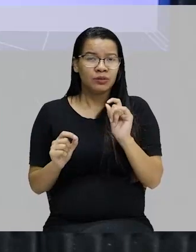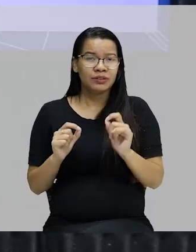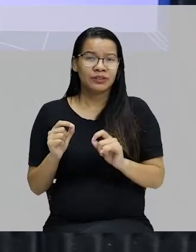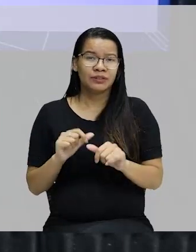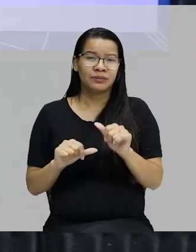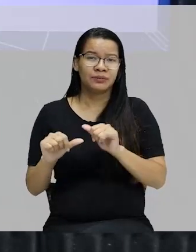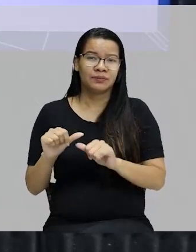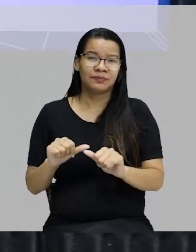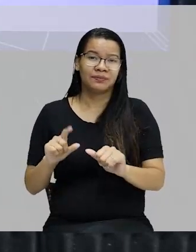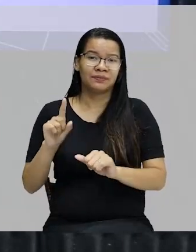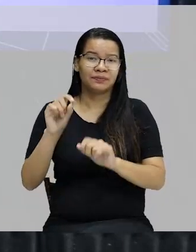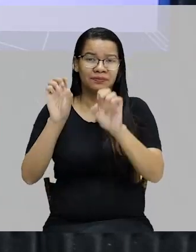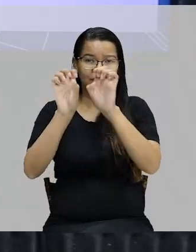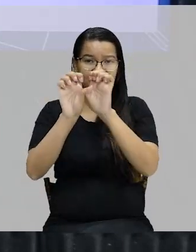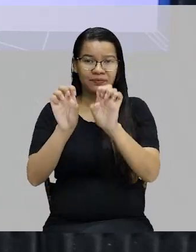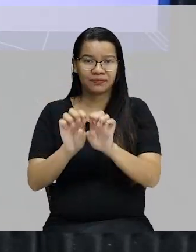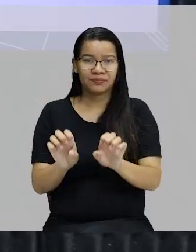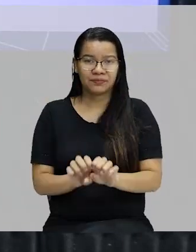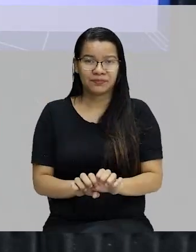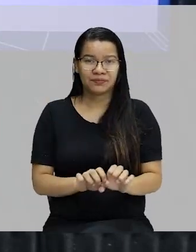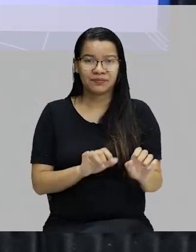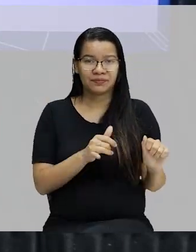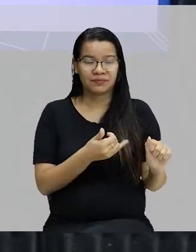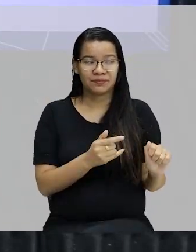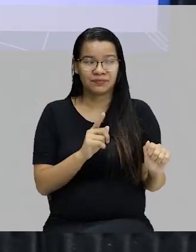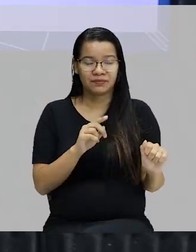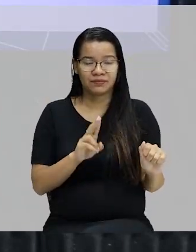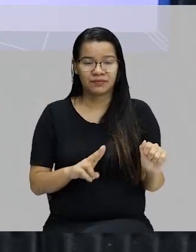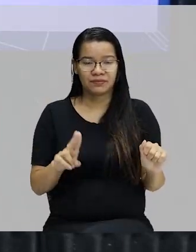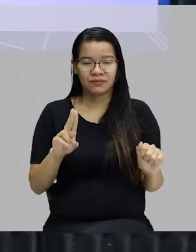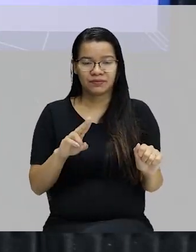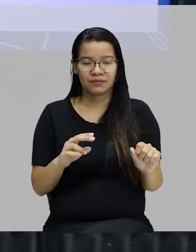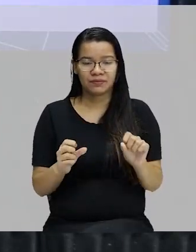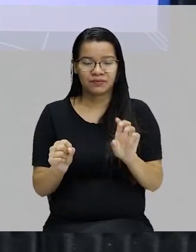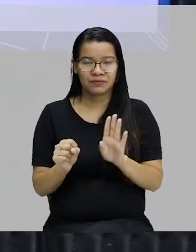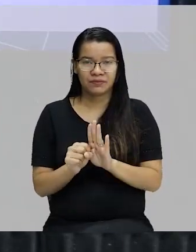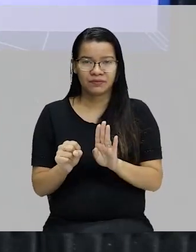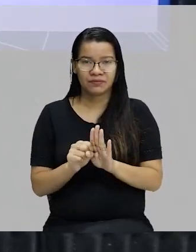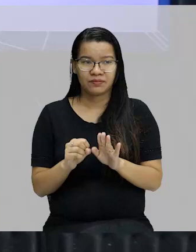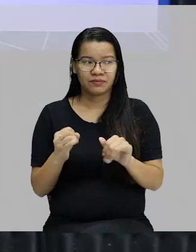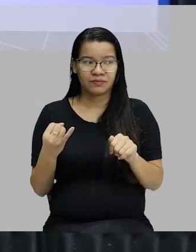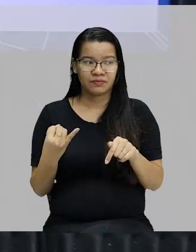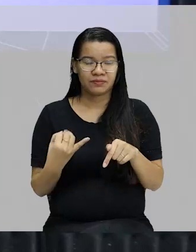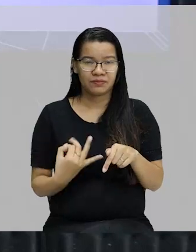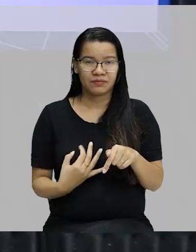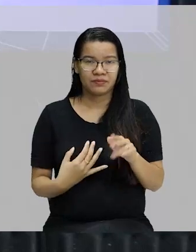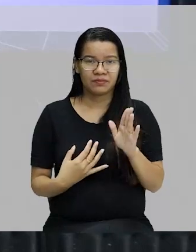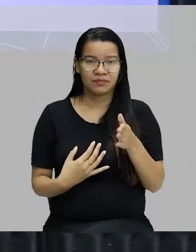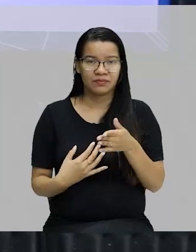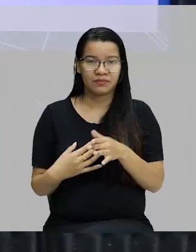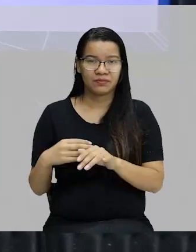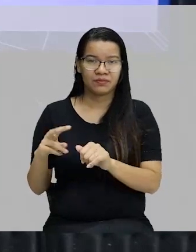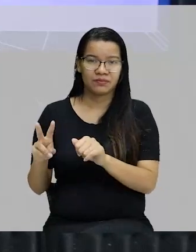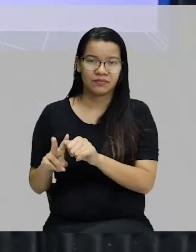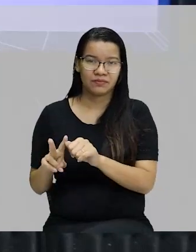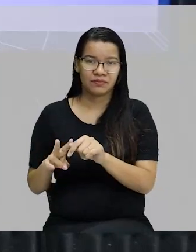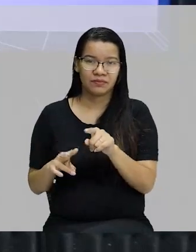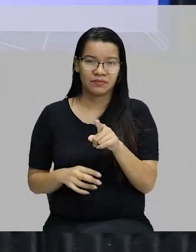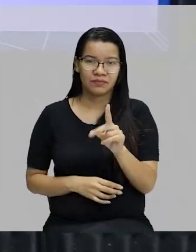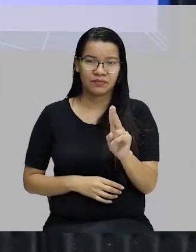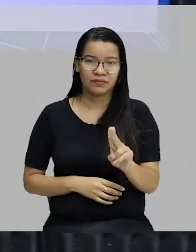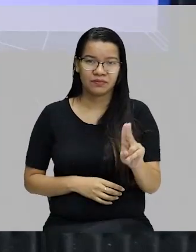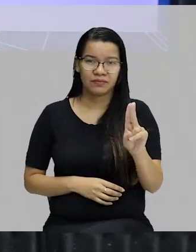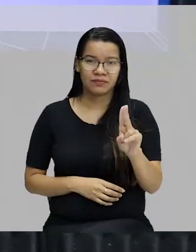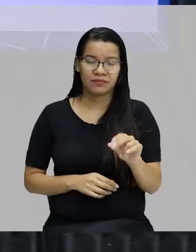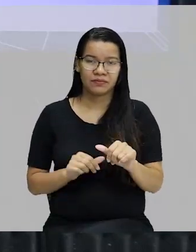estrutura, certo? O adjetivo você usa com substantivo, para qualificar um substantivo, enquanto o advérbio você usa para